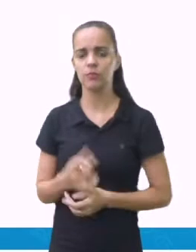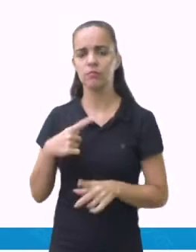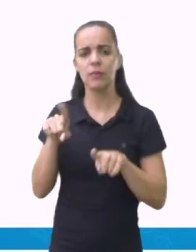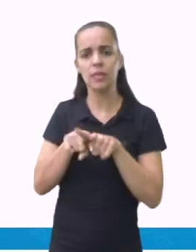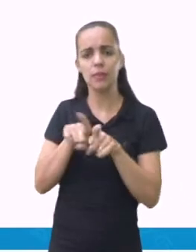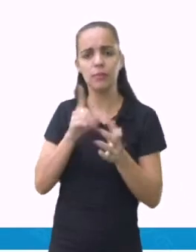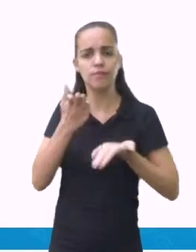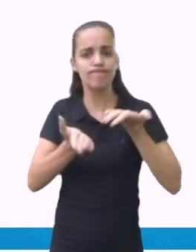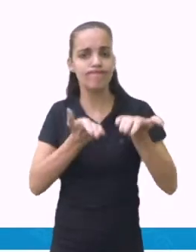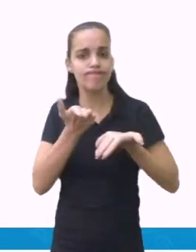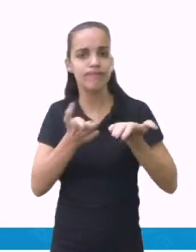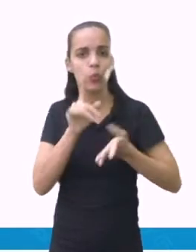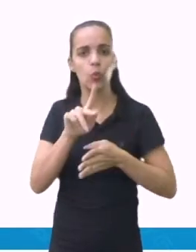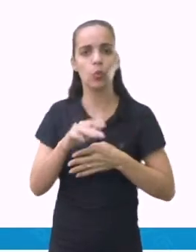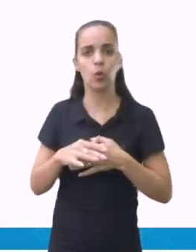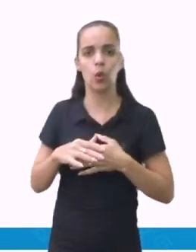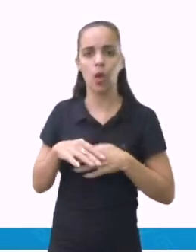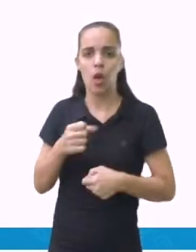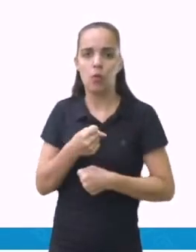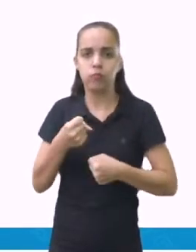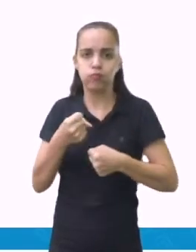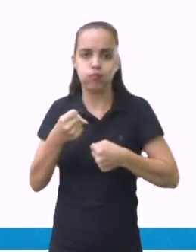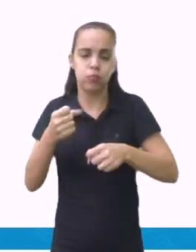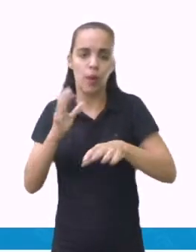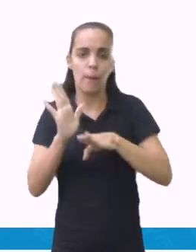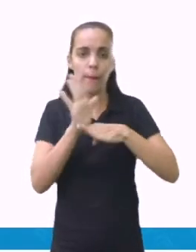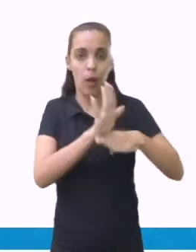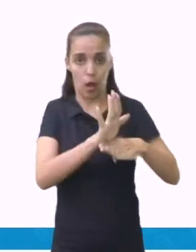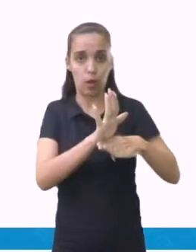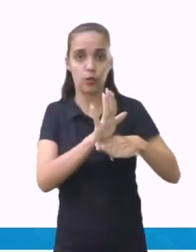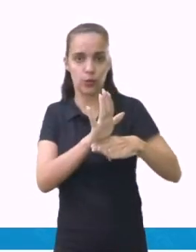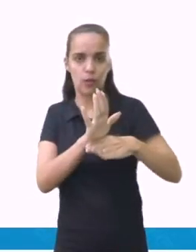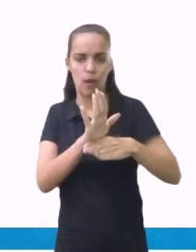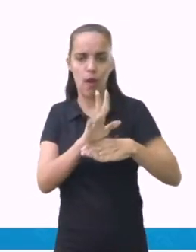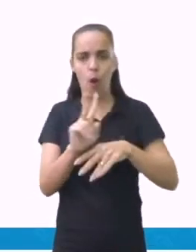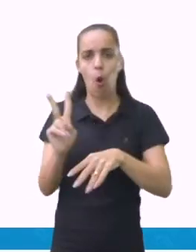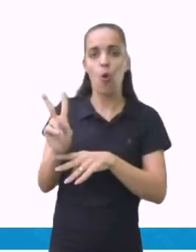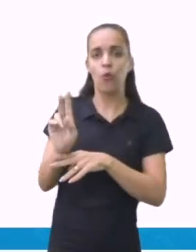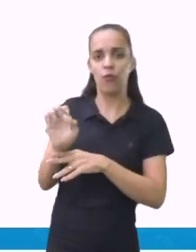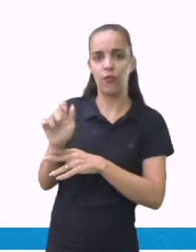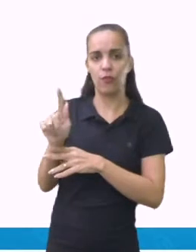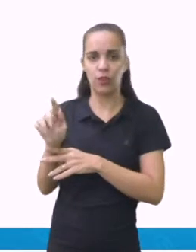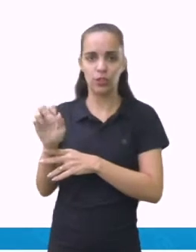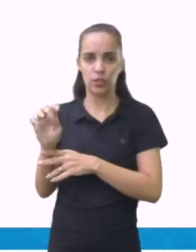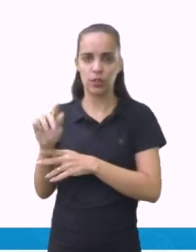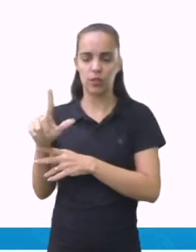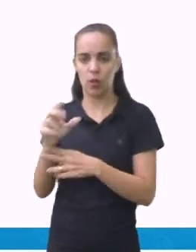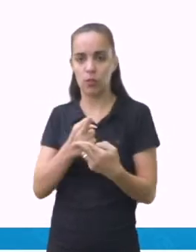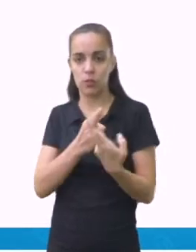Produz hormônio vegetal responsável pelo crescimento da planta.